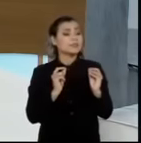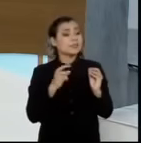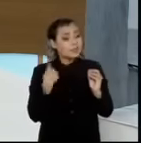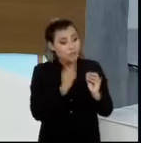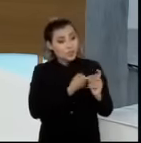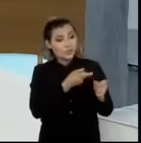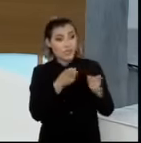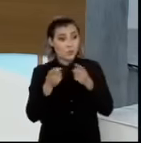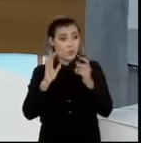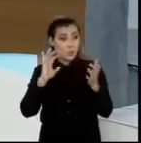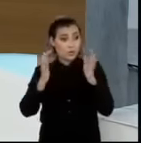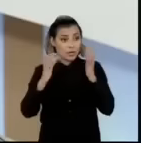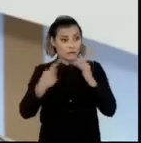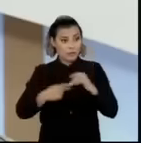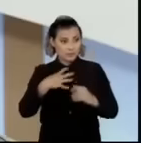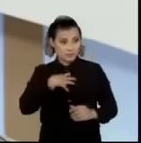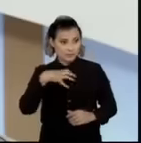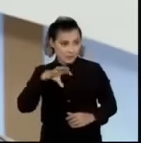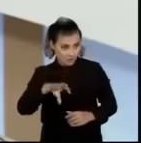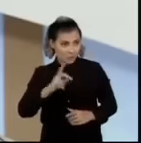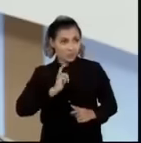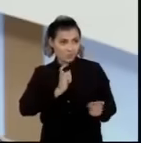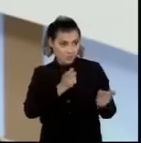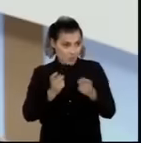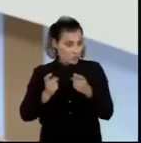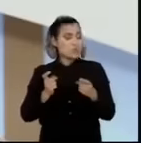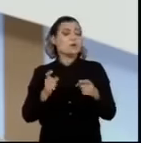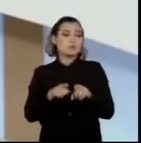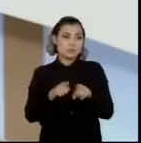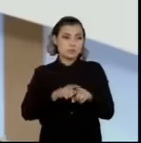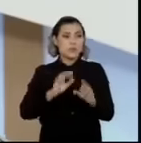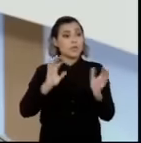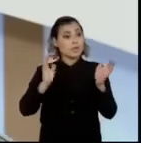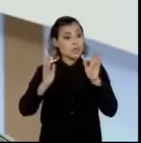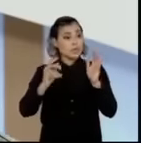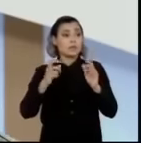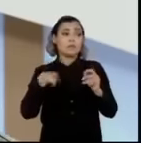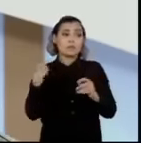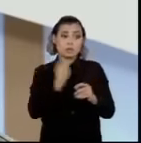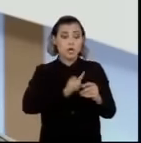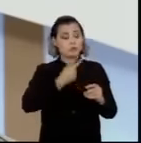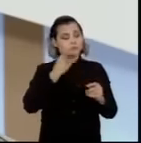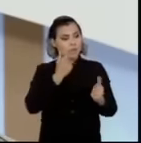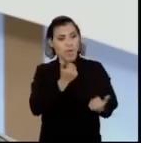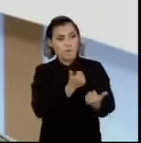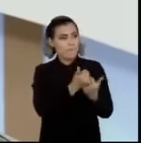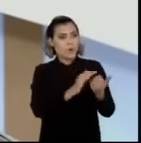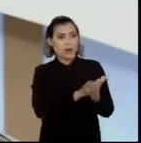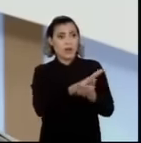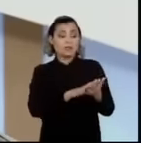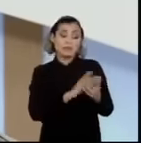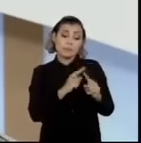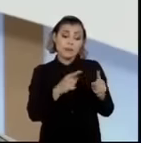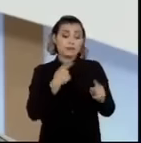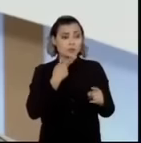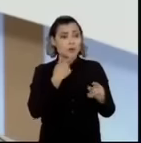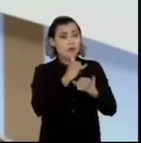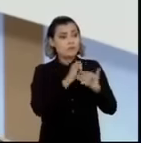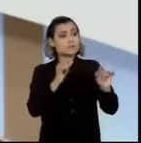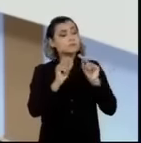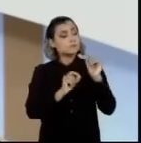reunião do clima, do Climate Week em Salvador, que nós revimos a decisão que tinha sido feita de não apoiar, e eu disse, olha, não, de